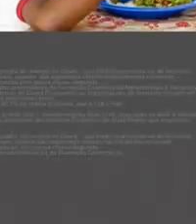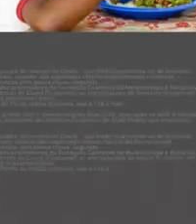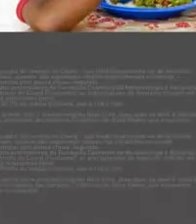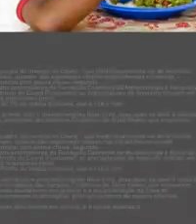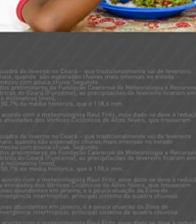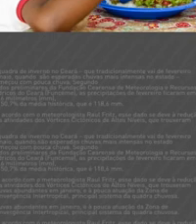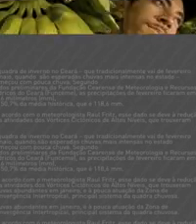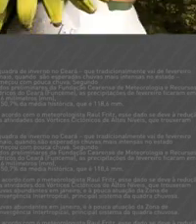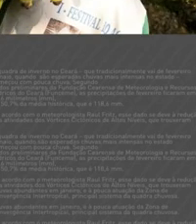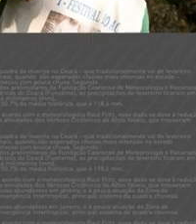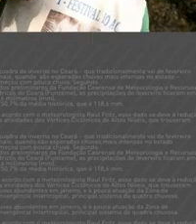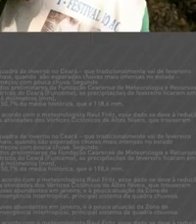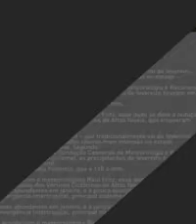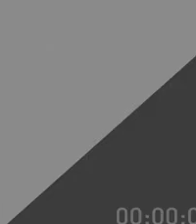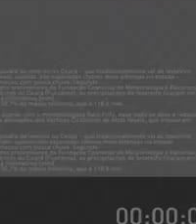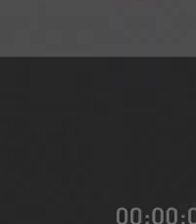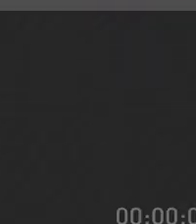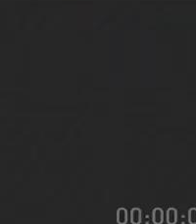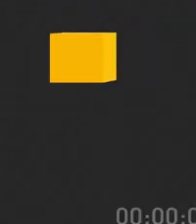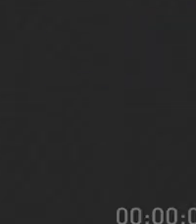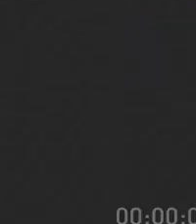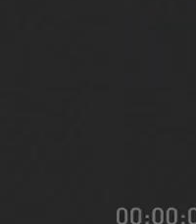Federal i